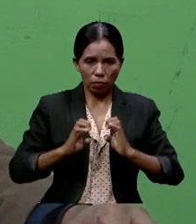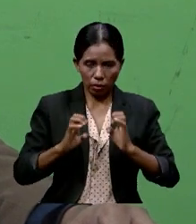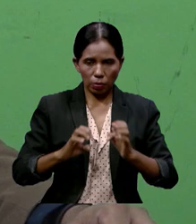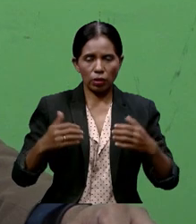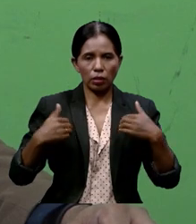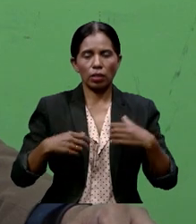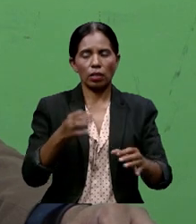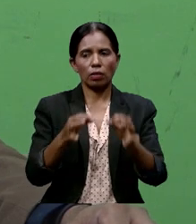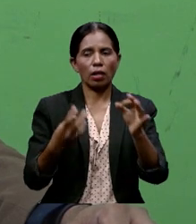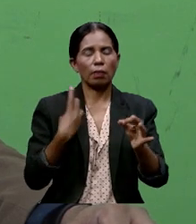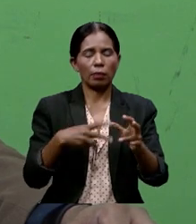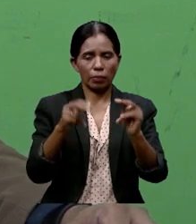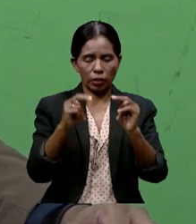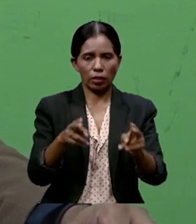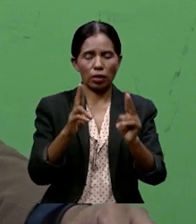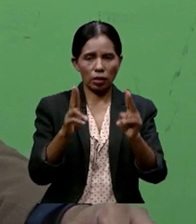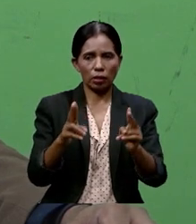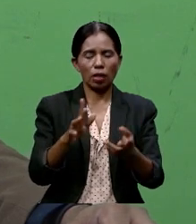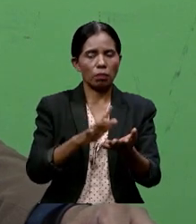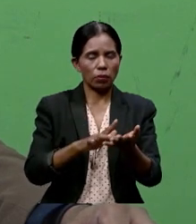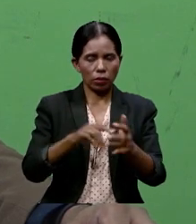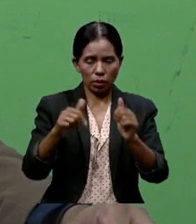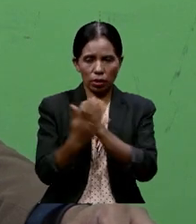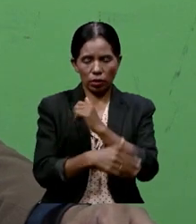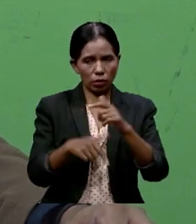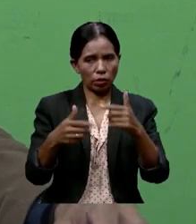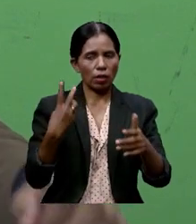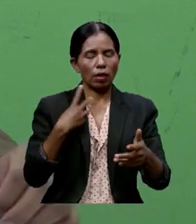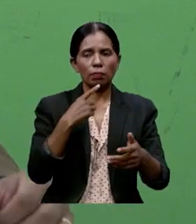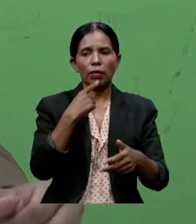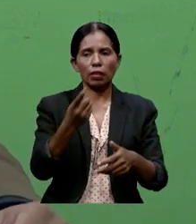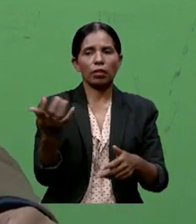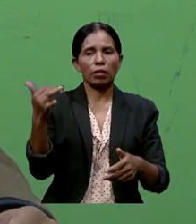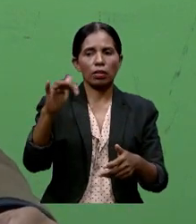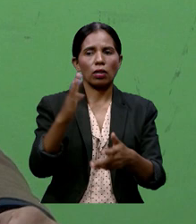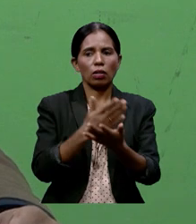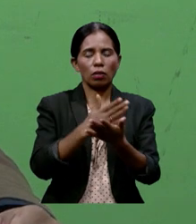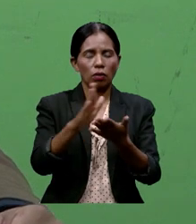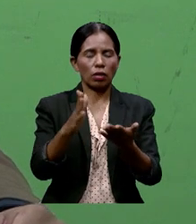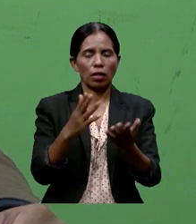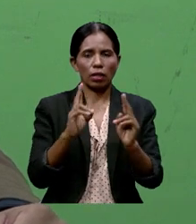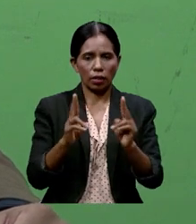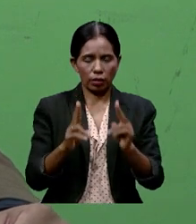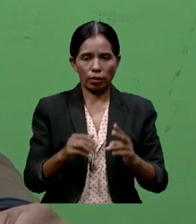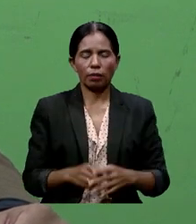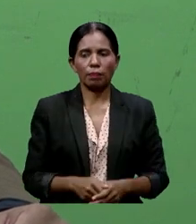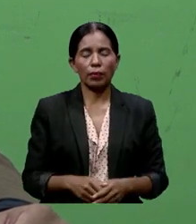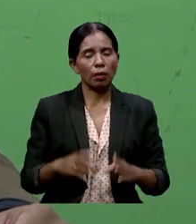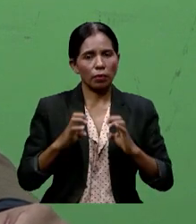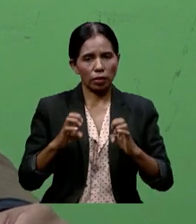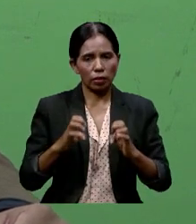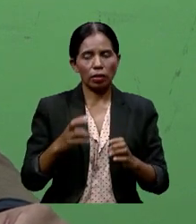Quando a mim precisa urgente liu, estou para ir lá na linha, a mim haru basira a lo compras de emergência. Para o dia